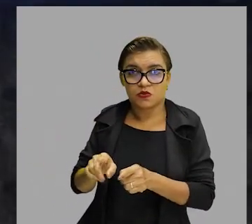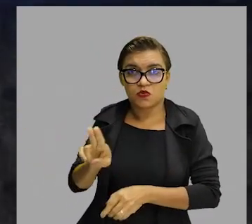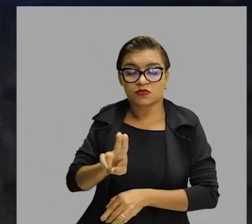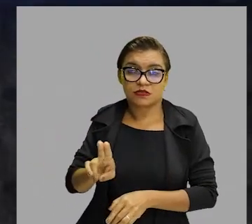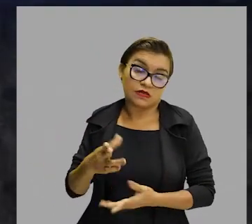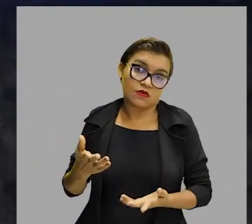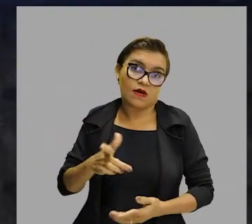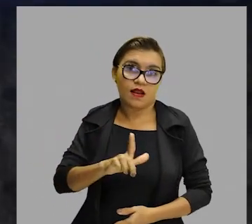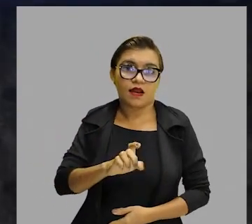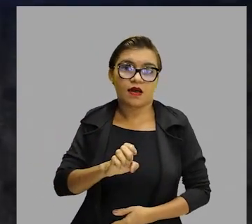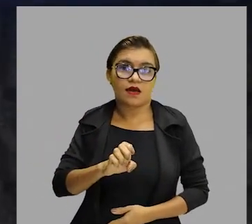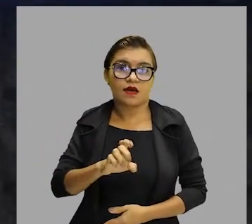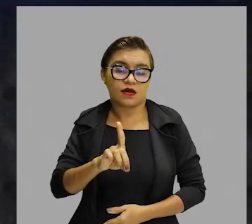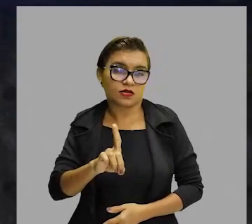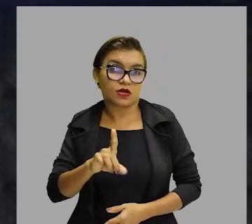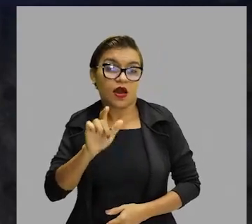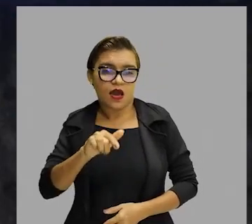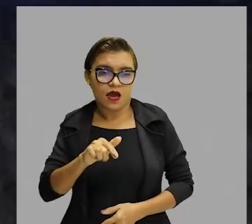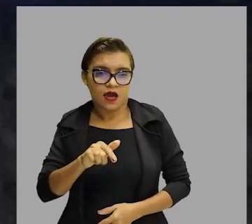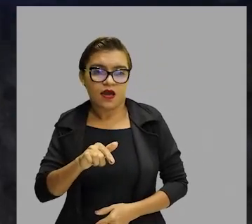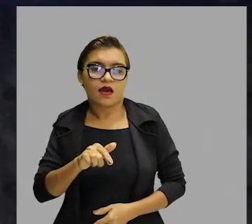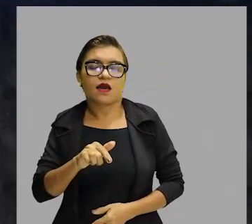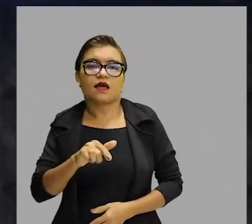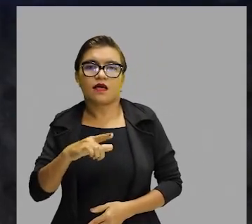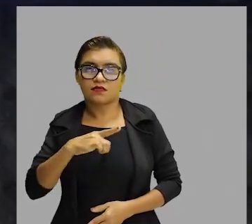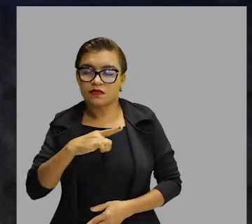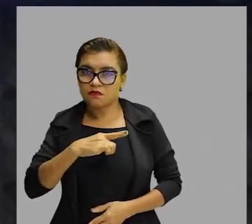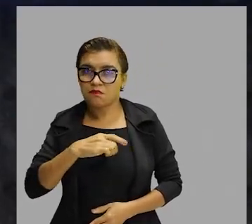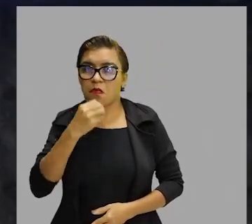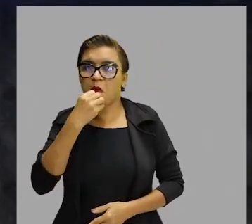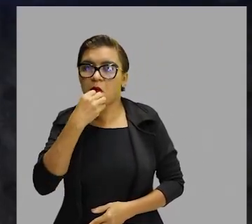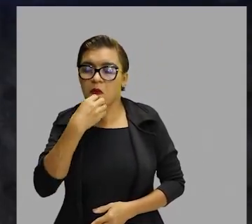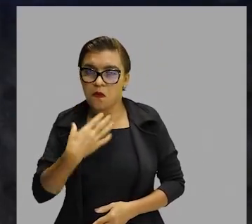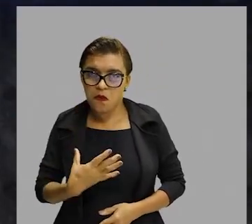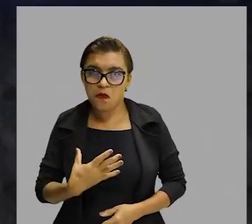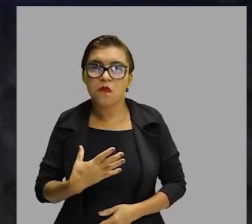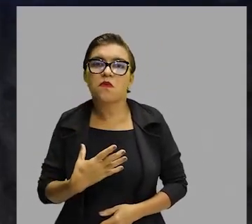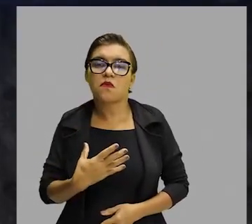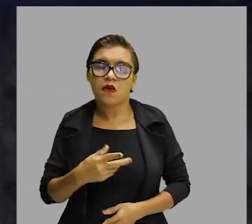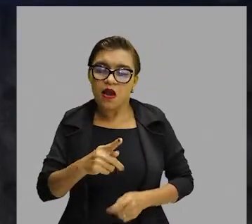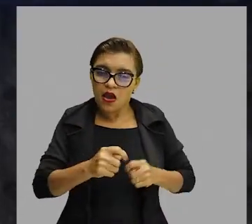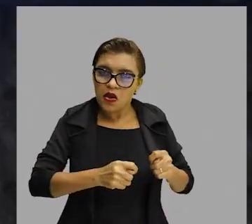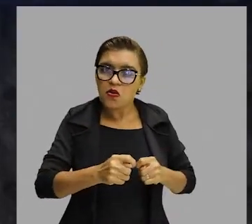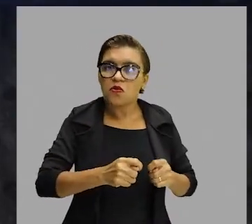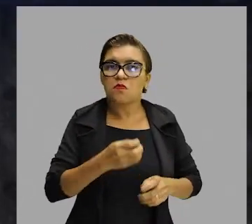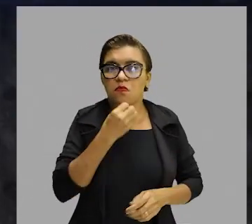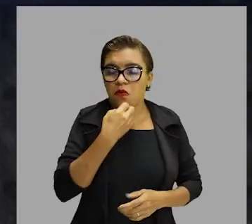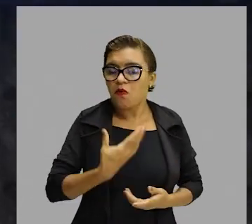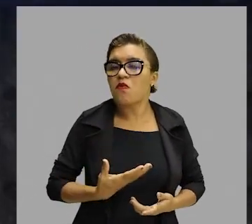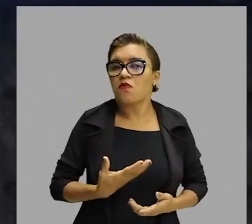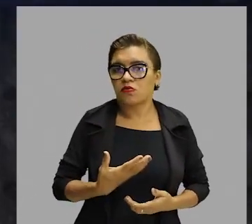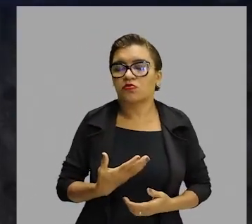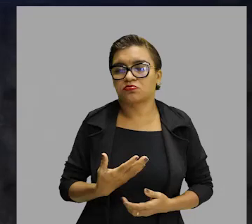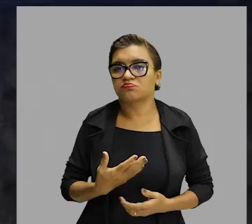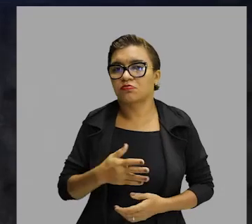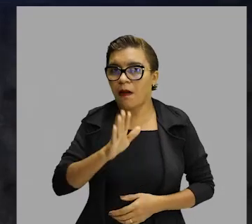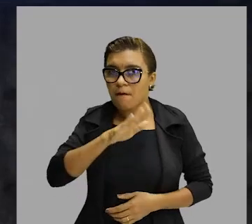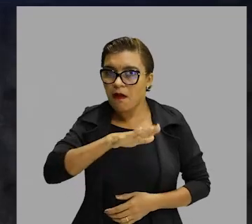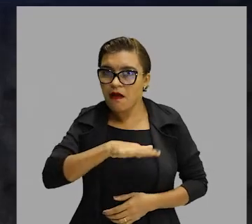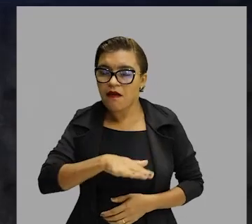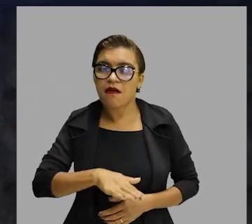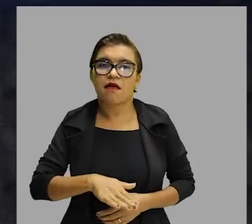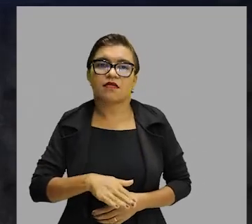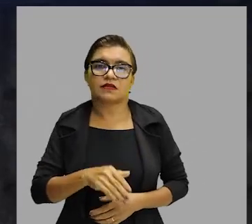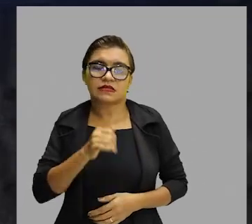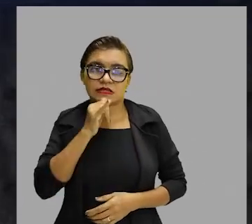são aí bem mais econômicas do que os outros tipos de lâmpada, né? A lâmpada fluorescente, a incandescente, ok? E ela tem também um